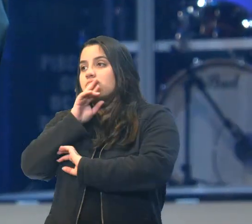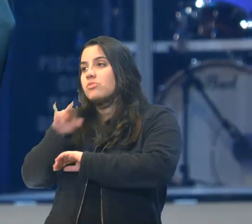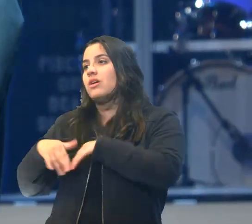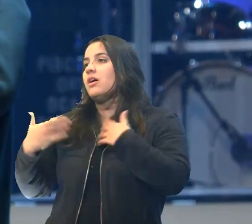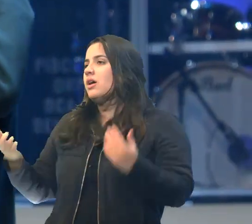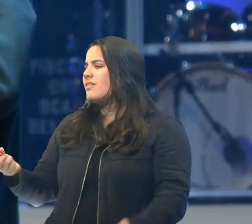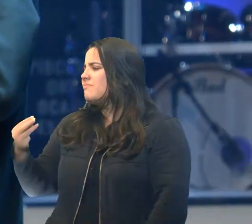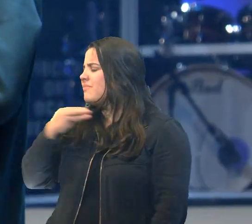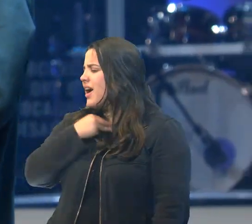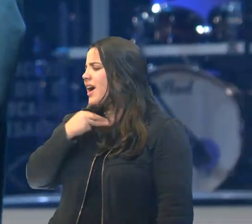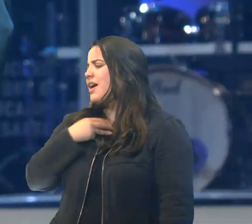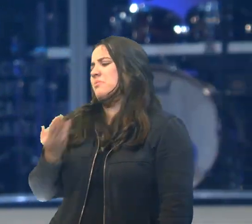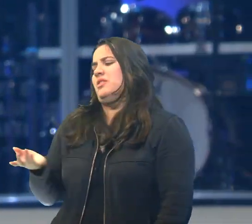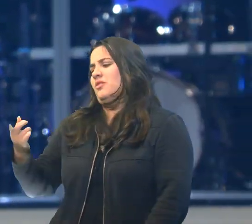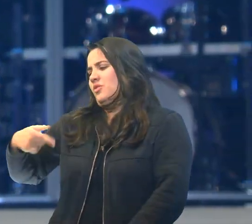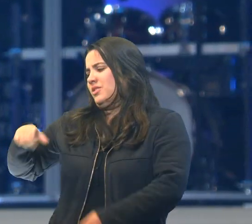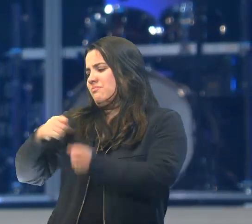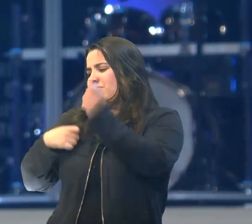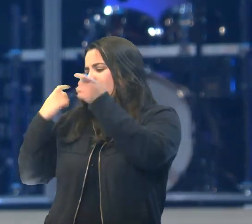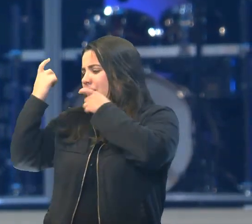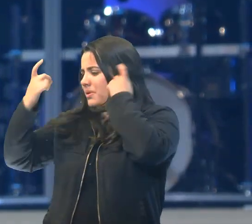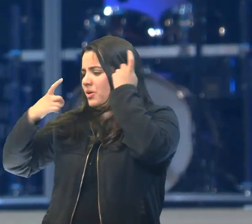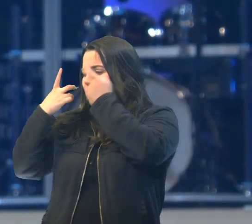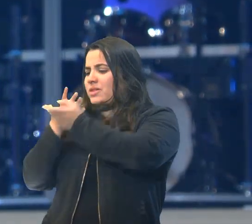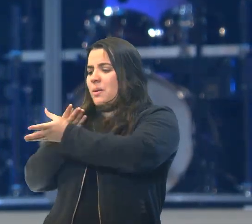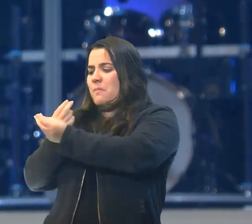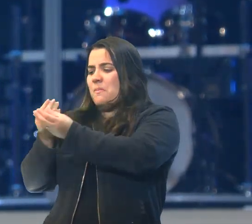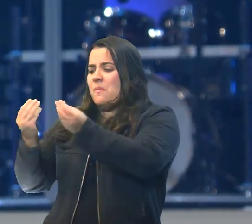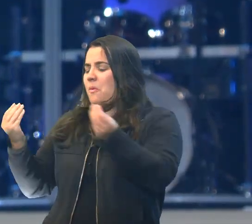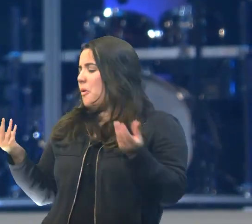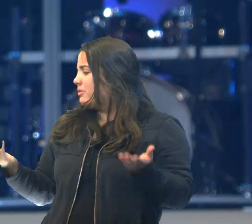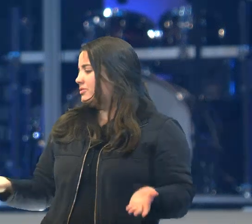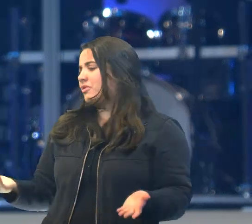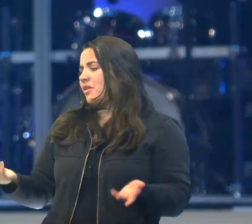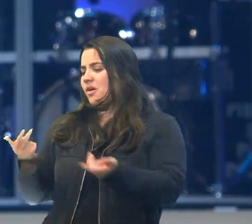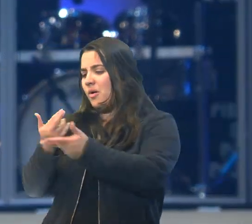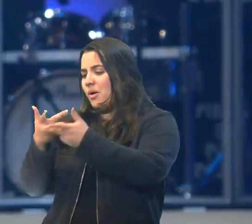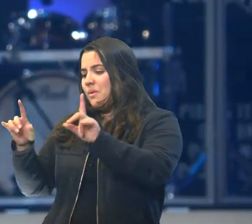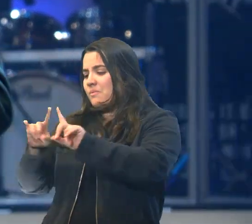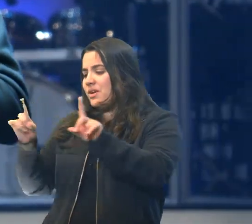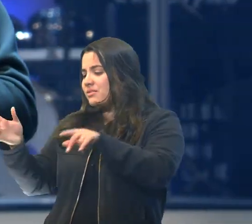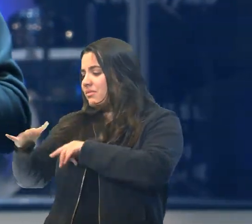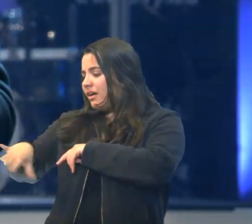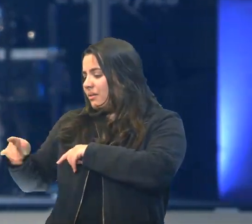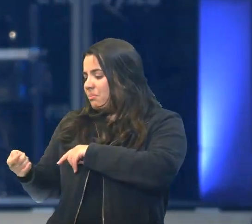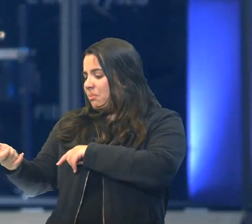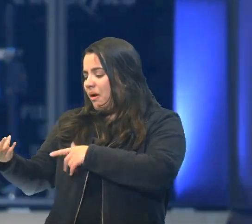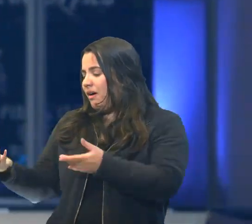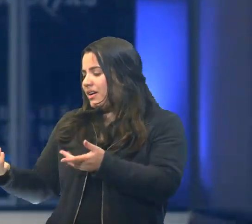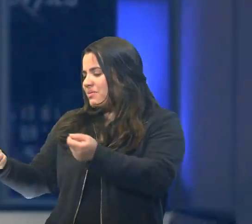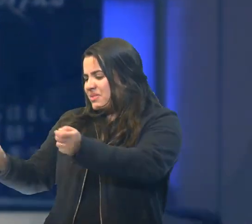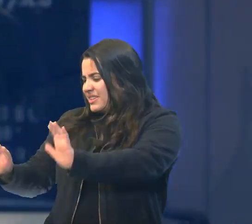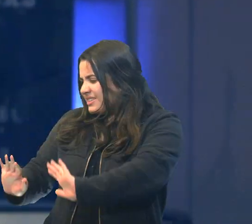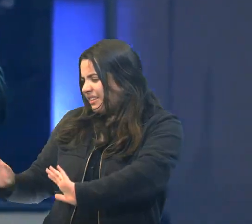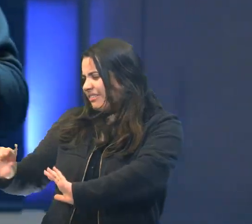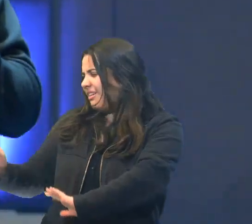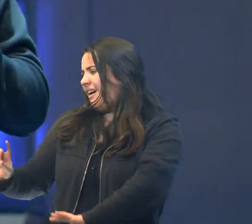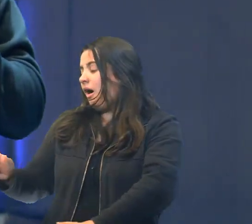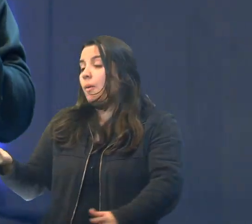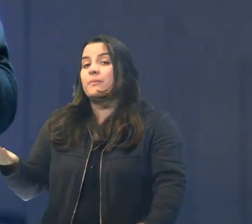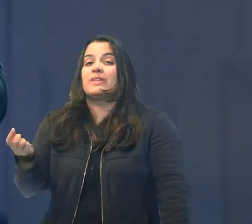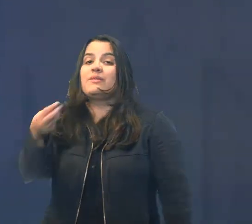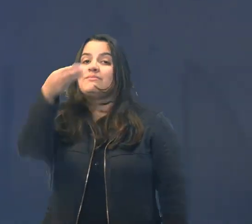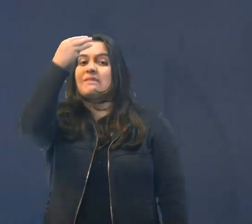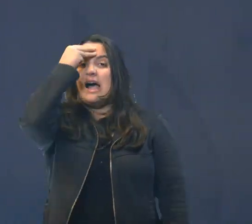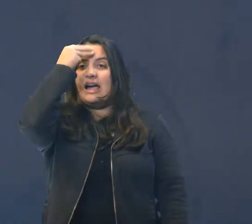Marta, Marta, você está preocupada com tantas coisas, mas poucas delas são necessárias. Maria escolheu